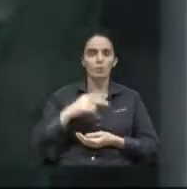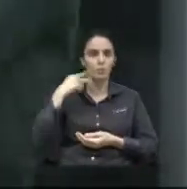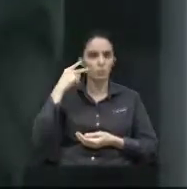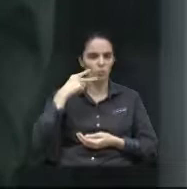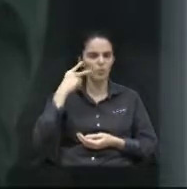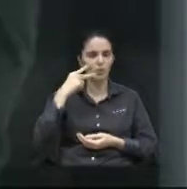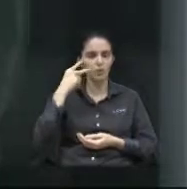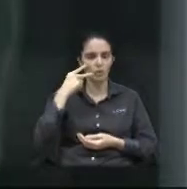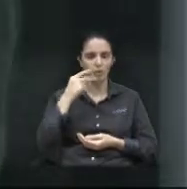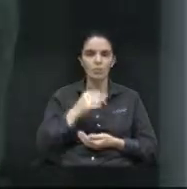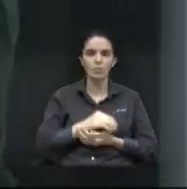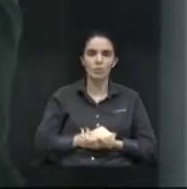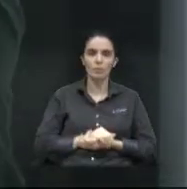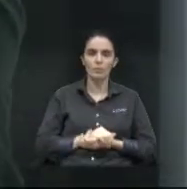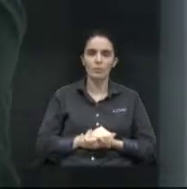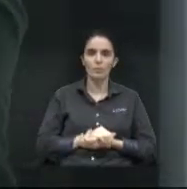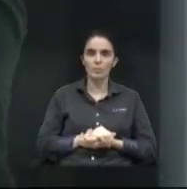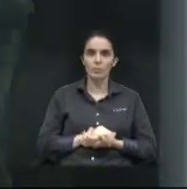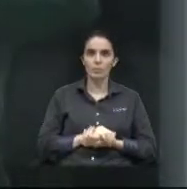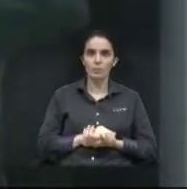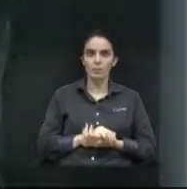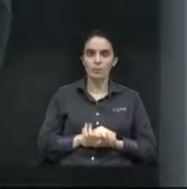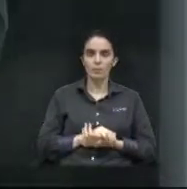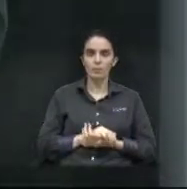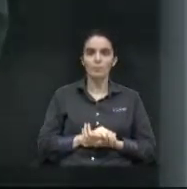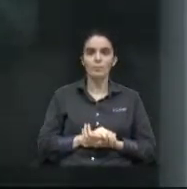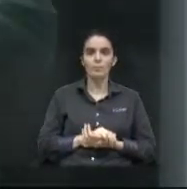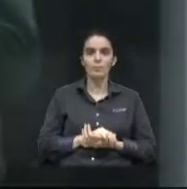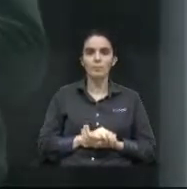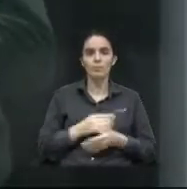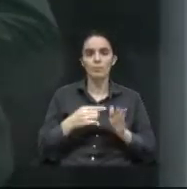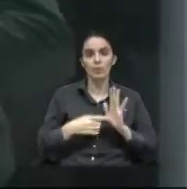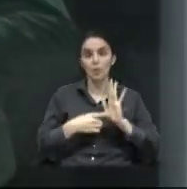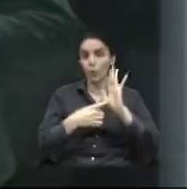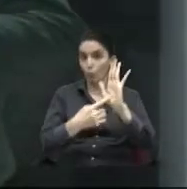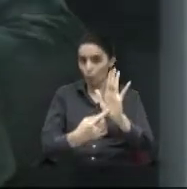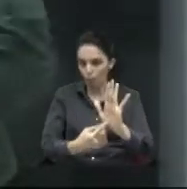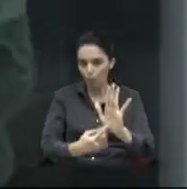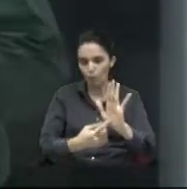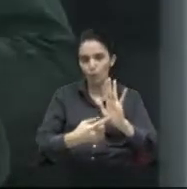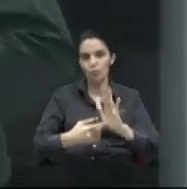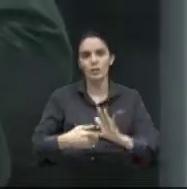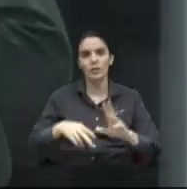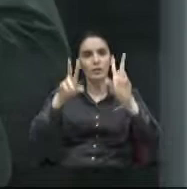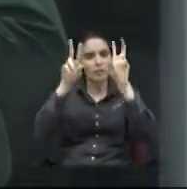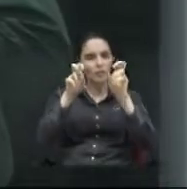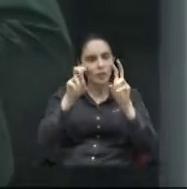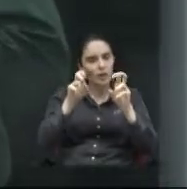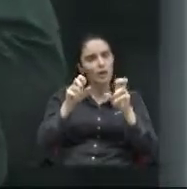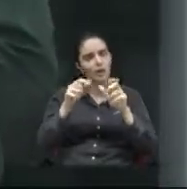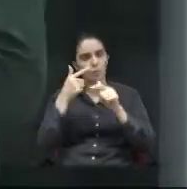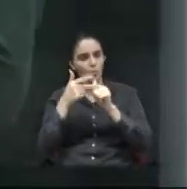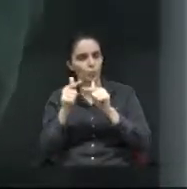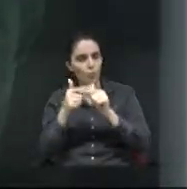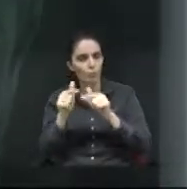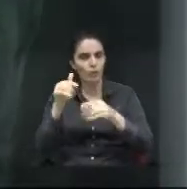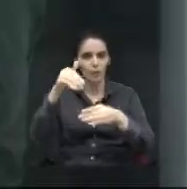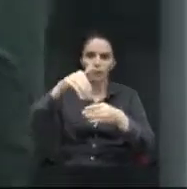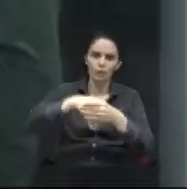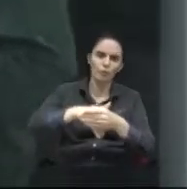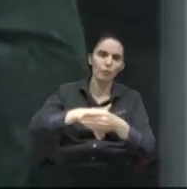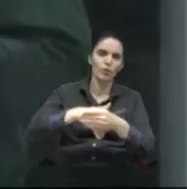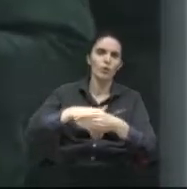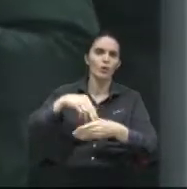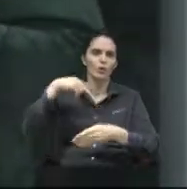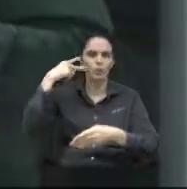a incumbência, às vezes, de trazer situações problemáticas para o plenário. Nós votamos aqui cassação de